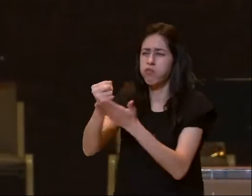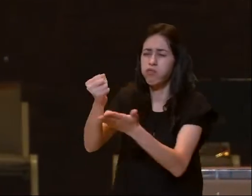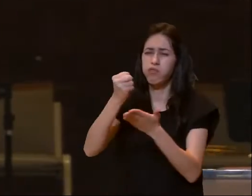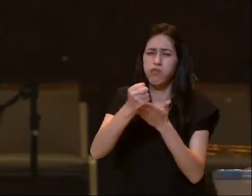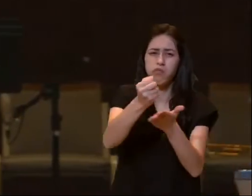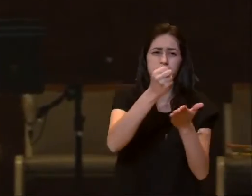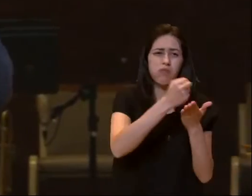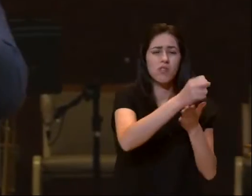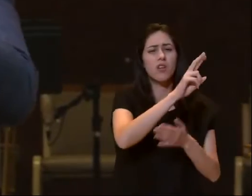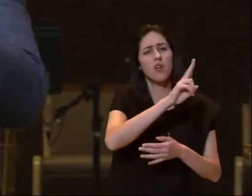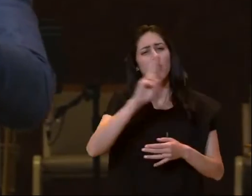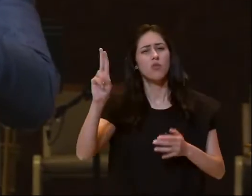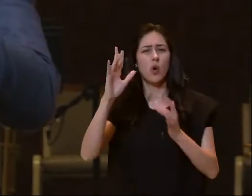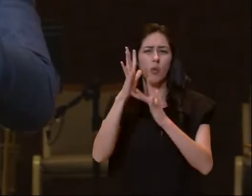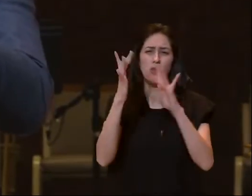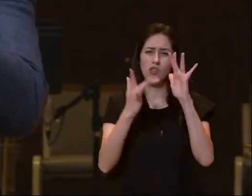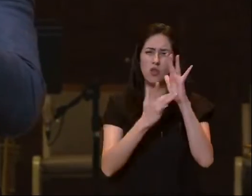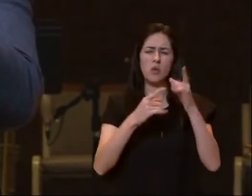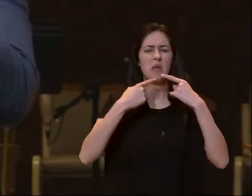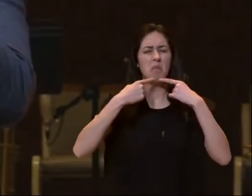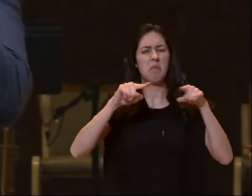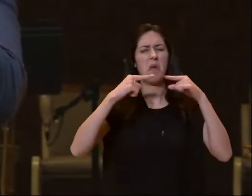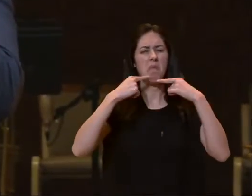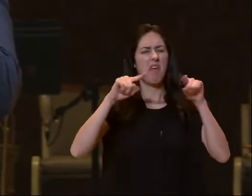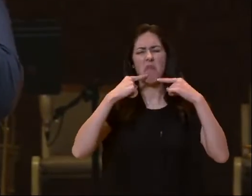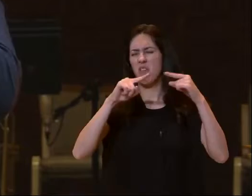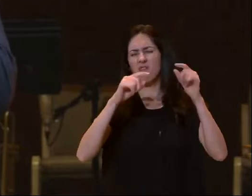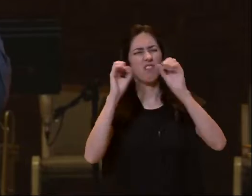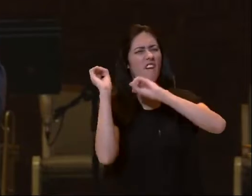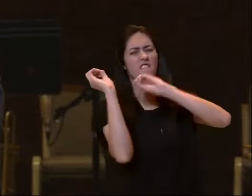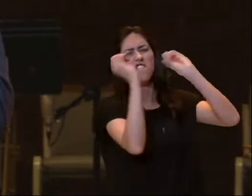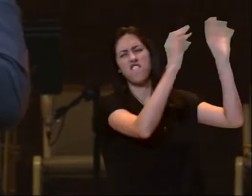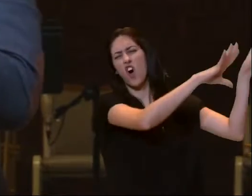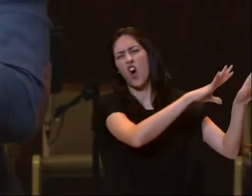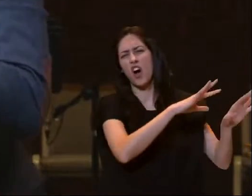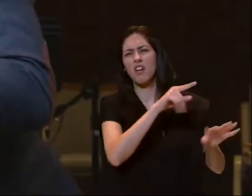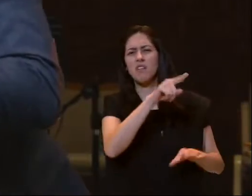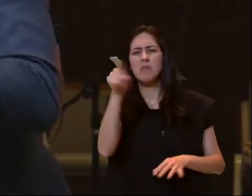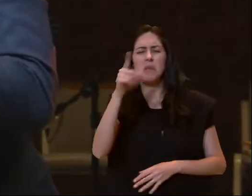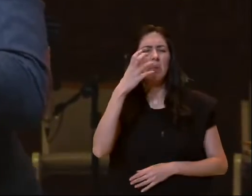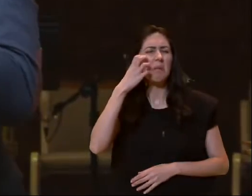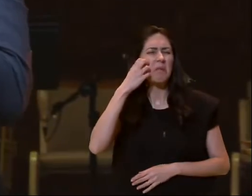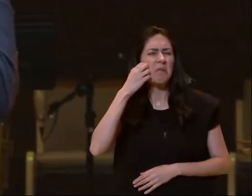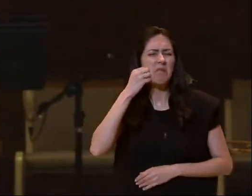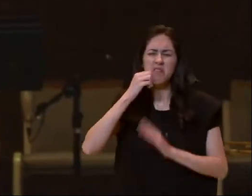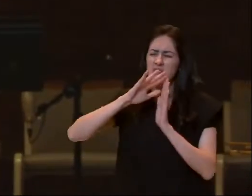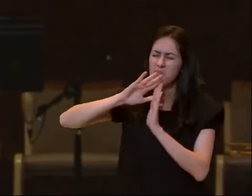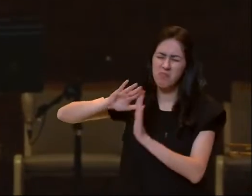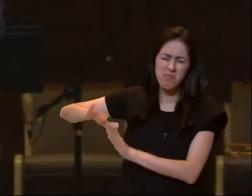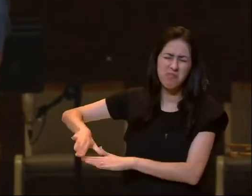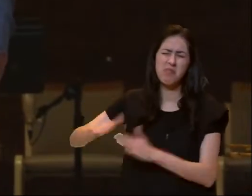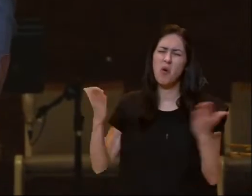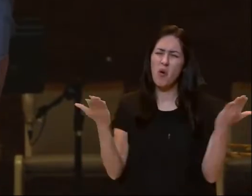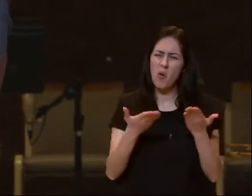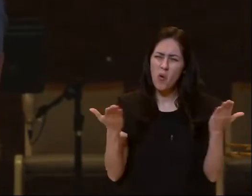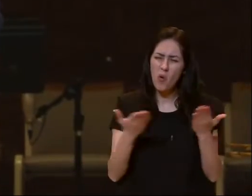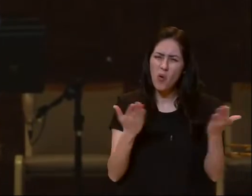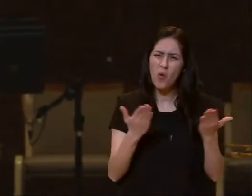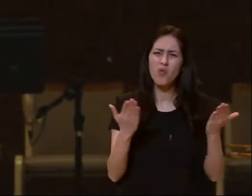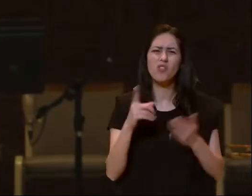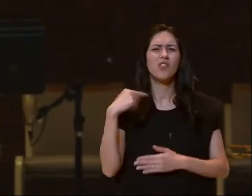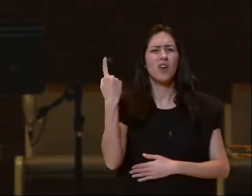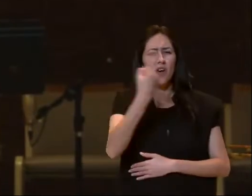nome de Jesus, a murmuração vai ficar lá fora, o poço de amarguras vai ser esvaziado hoje. Nós